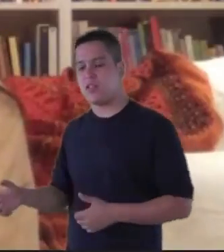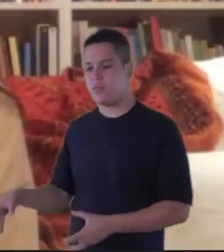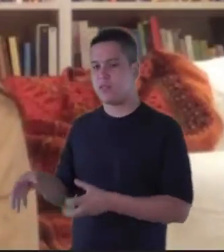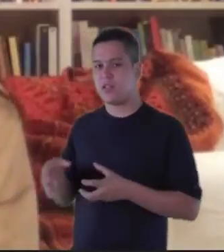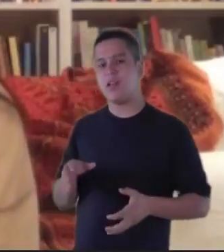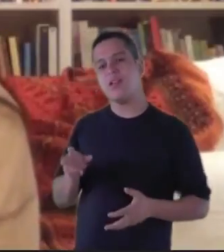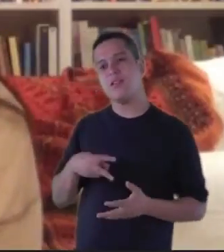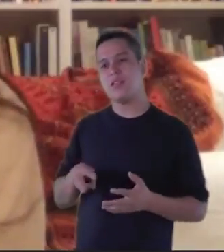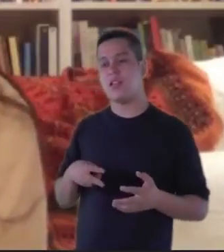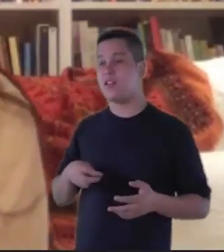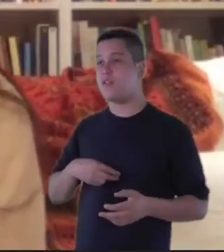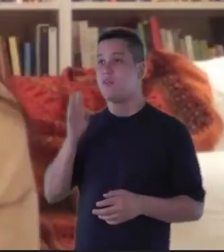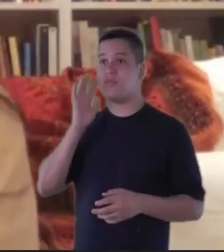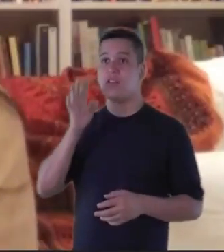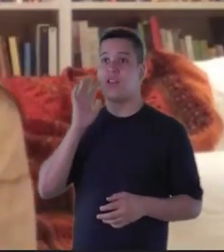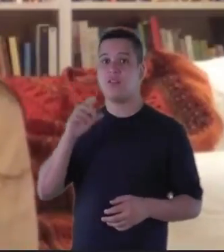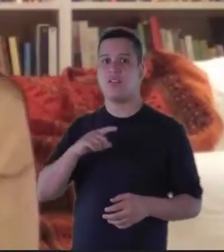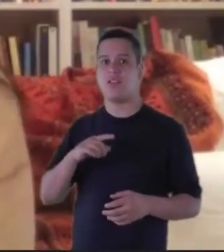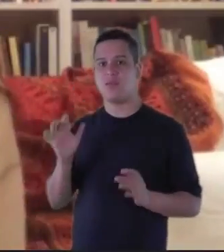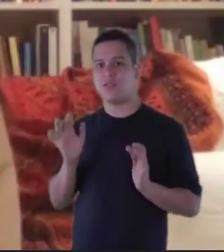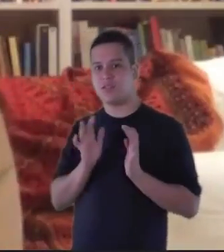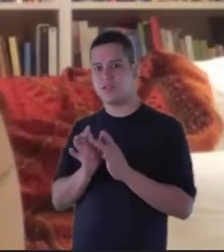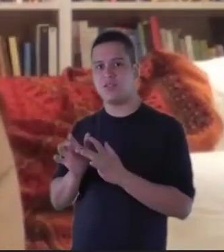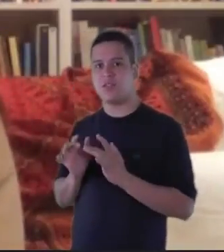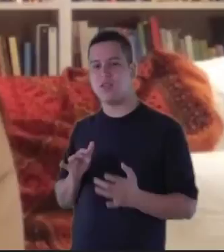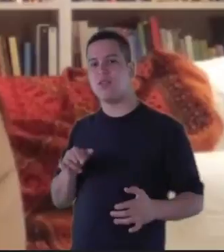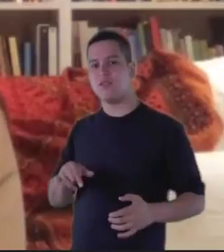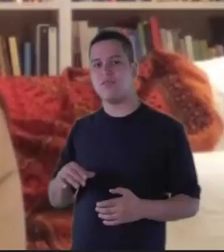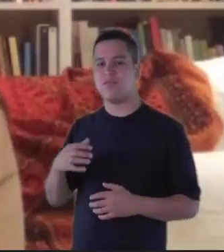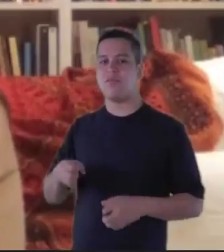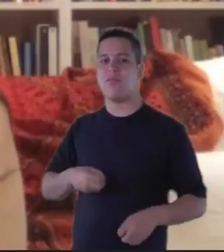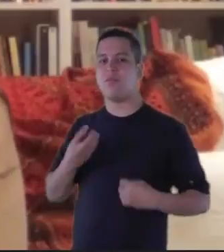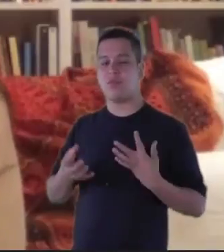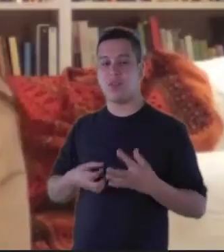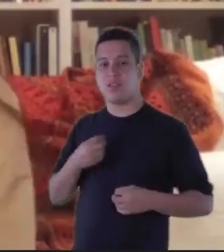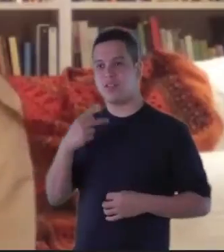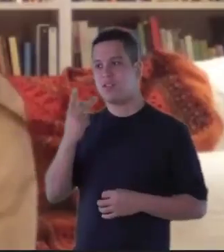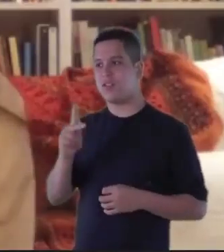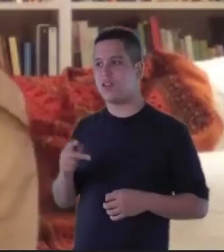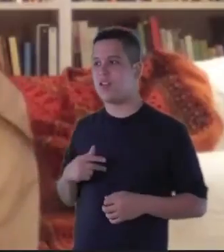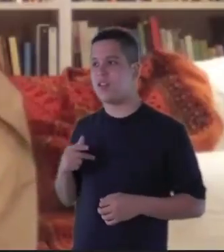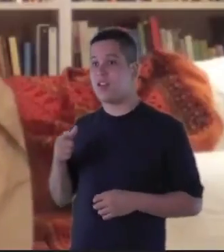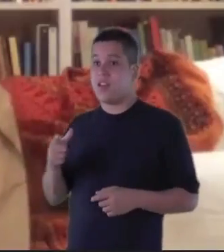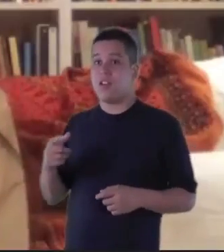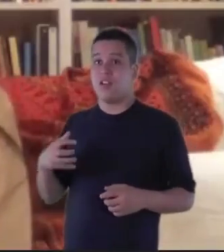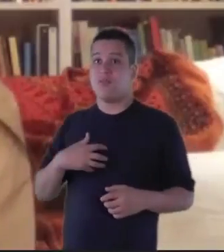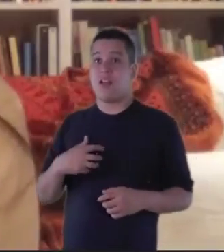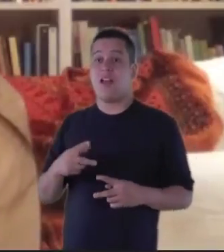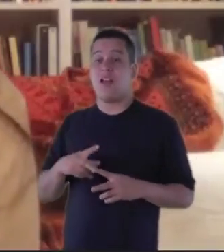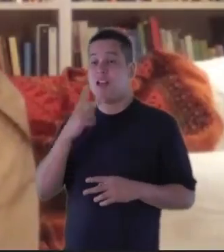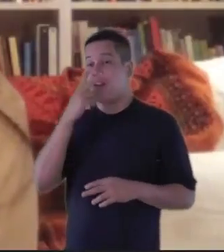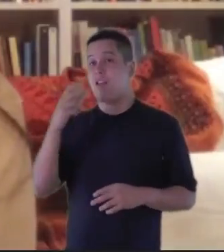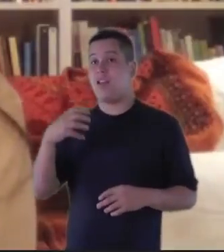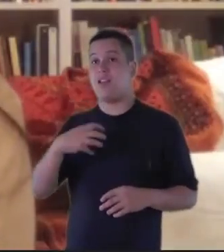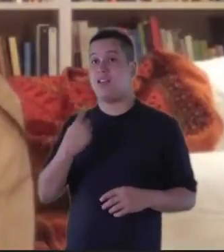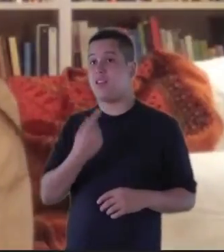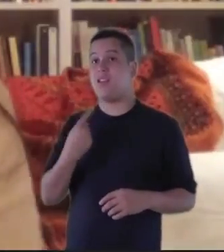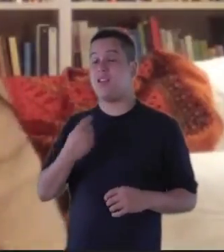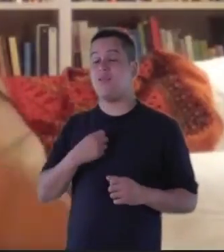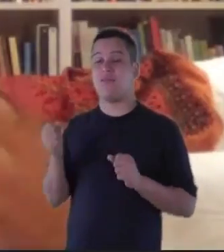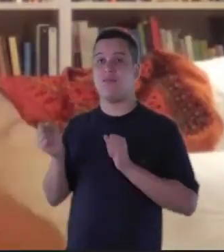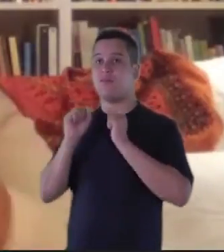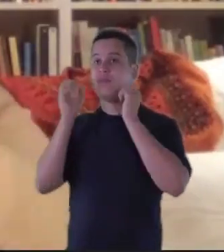ter esse contato. E aí a gente ficou, assim, particularmente apaixonado por essa poesia, O Sentimento do Mundo, que é um livro